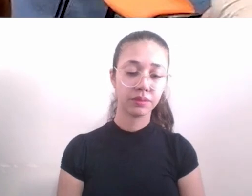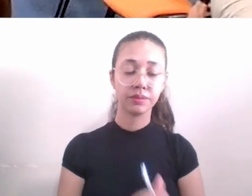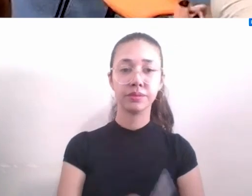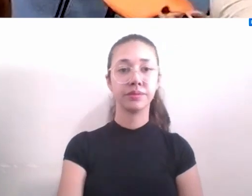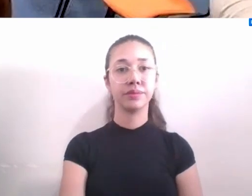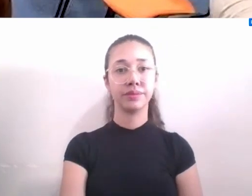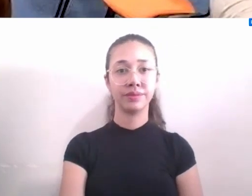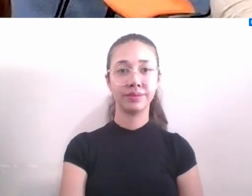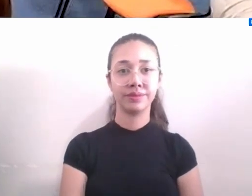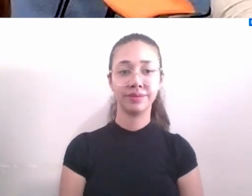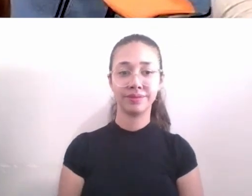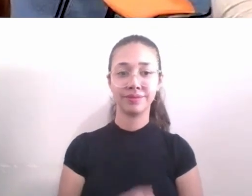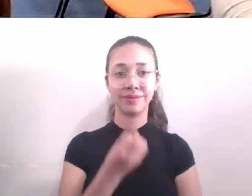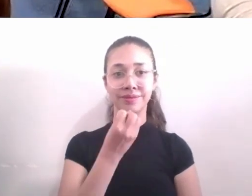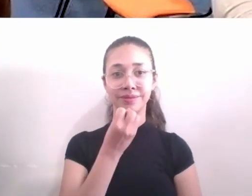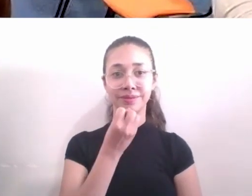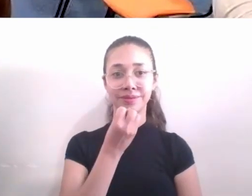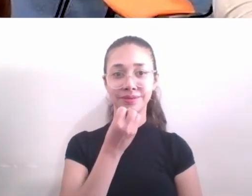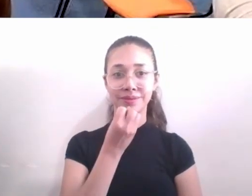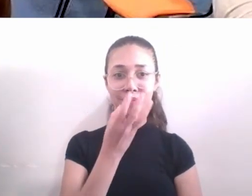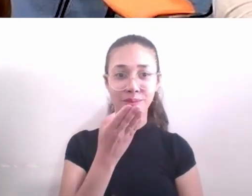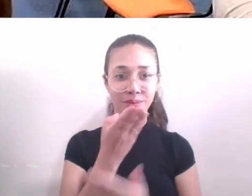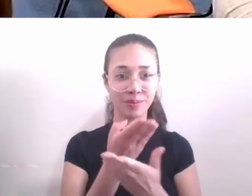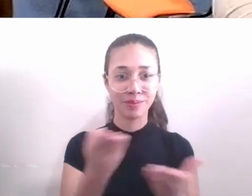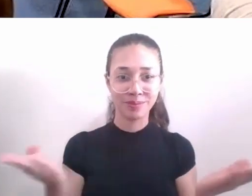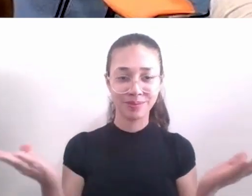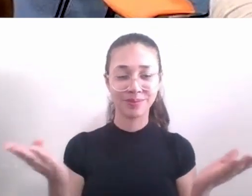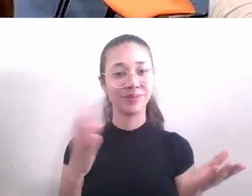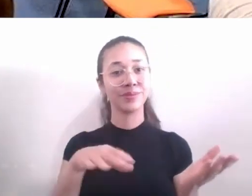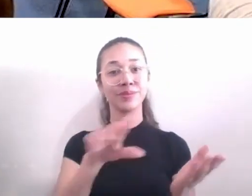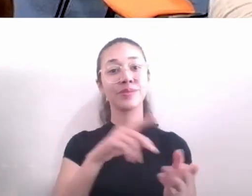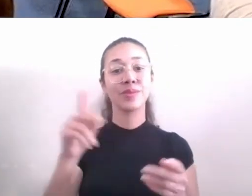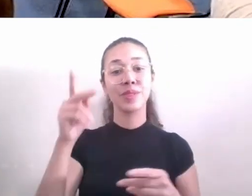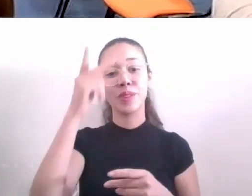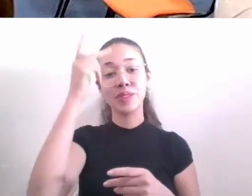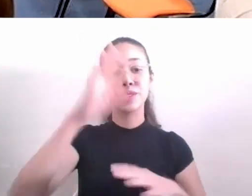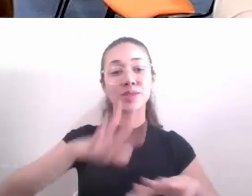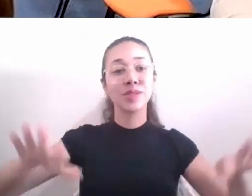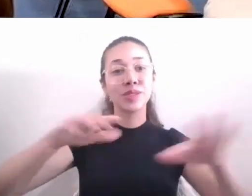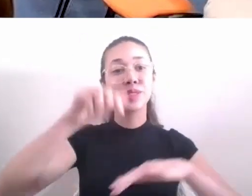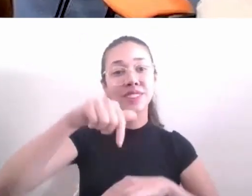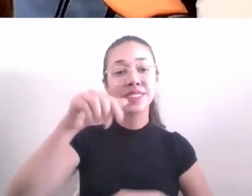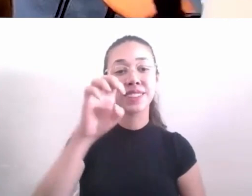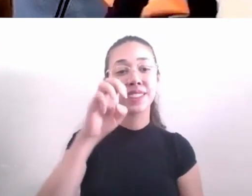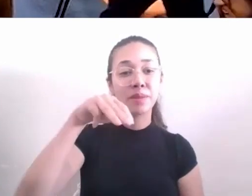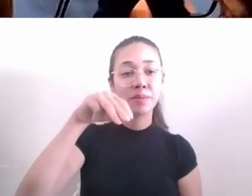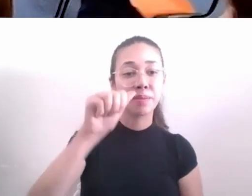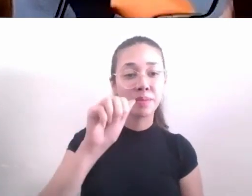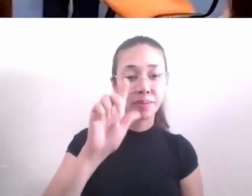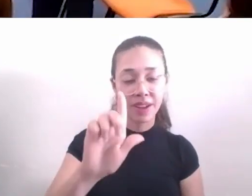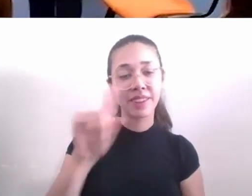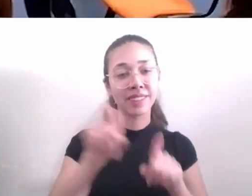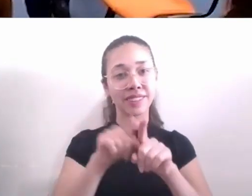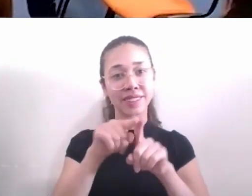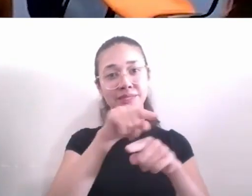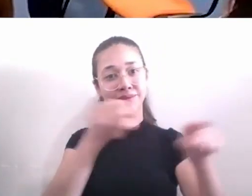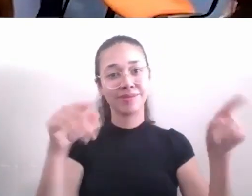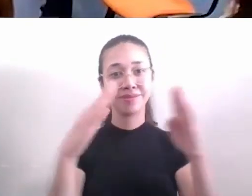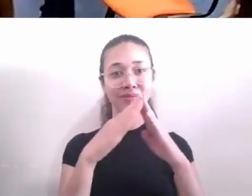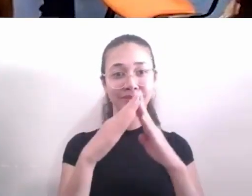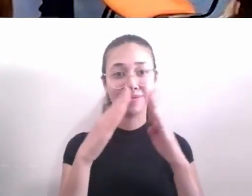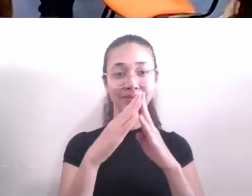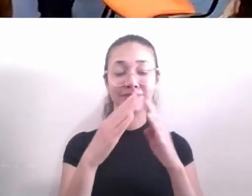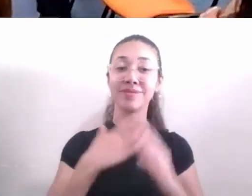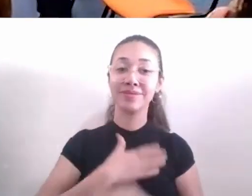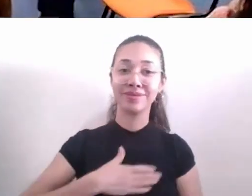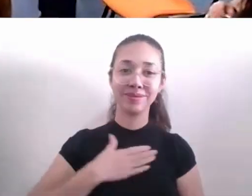Bom dia pessoal, bom dia pessoal de casa, pessoal daqui da EMAG. Bom, é um grande prazer hoje a gente